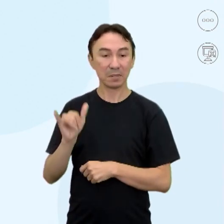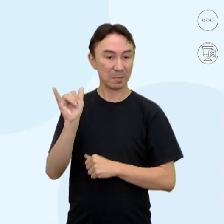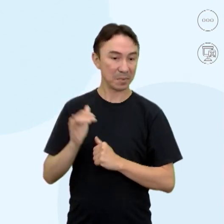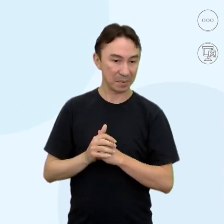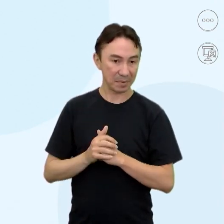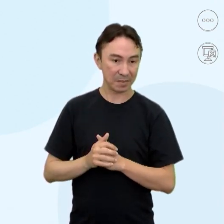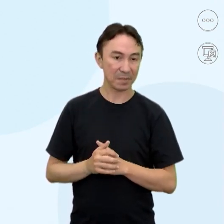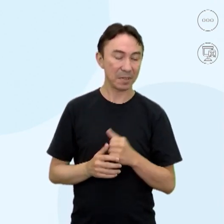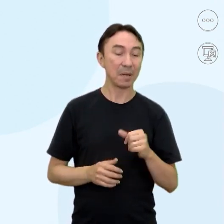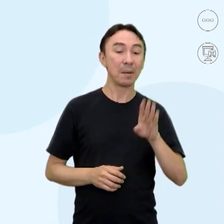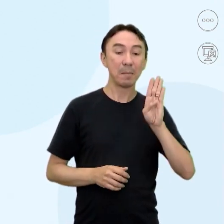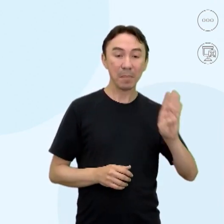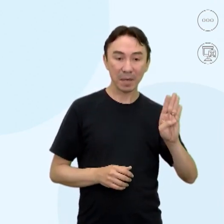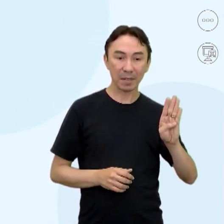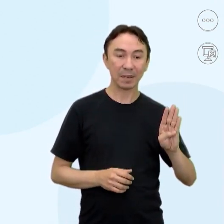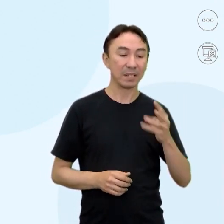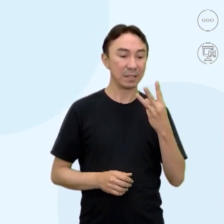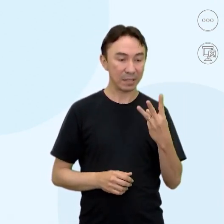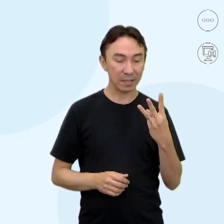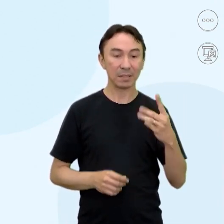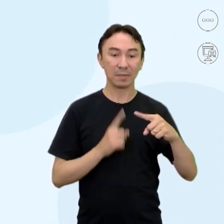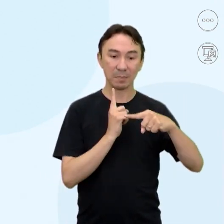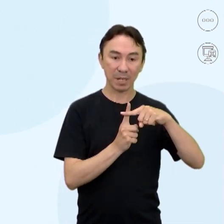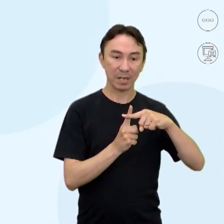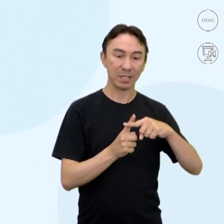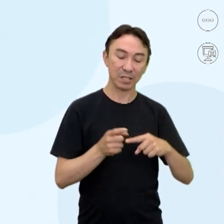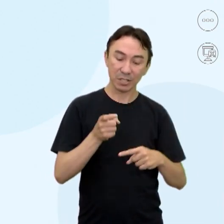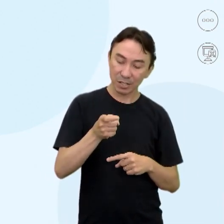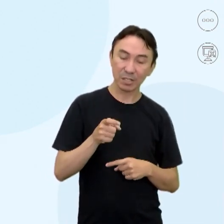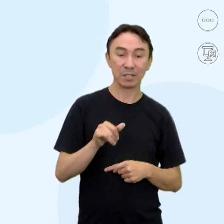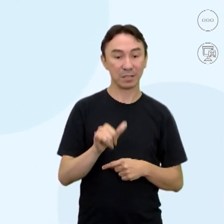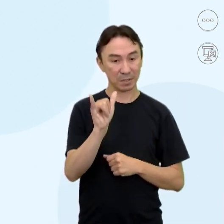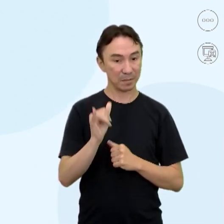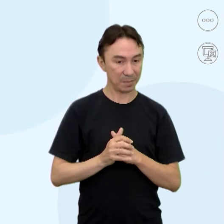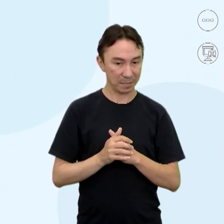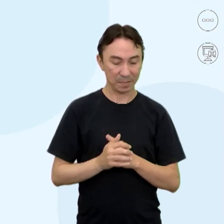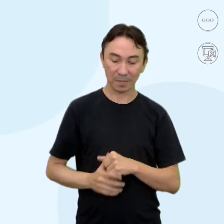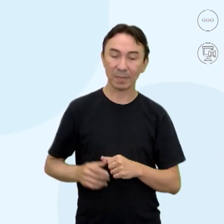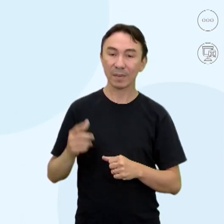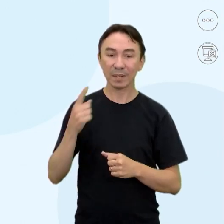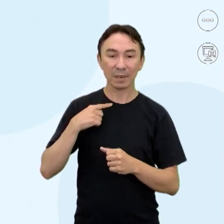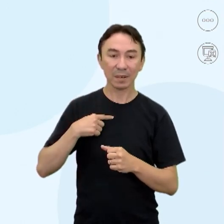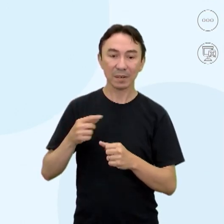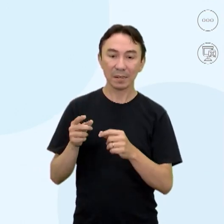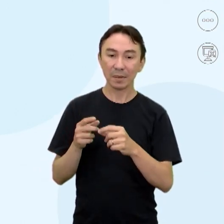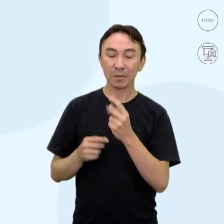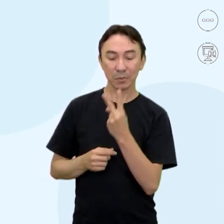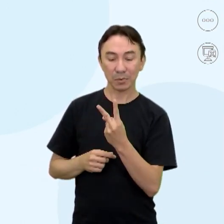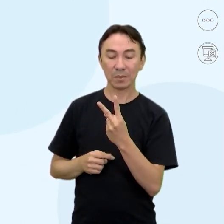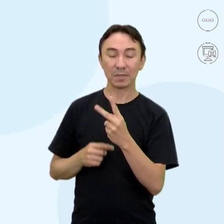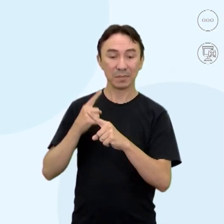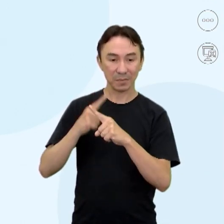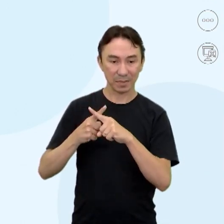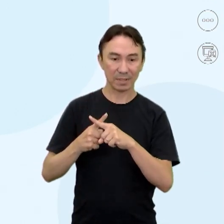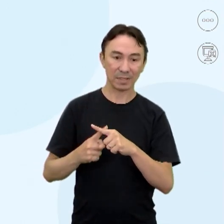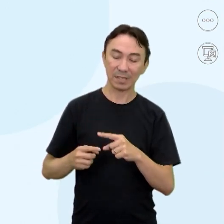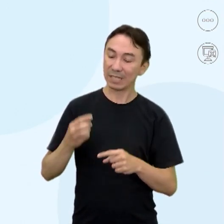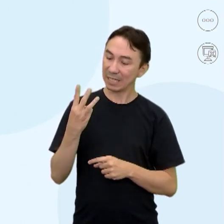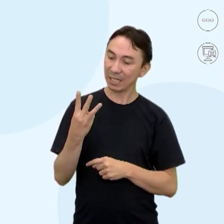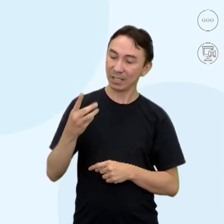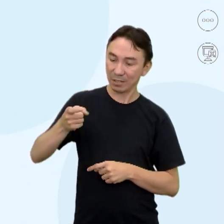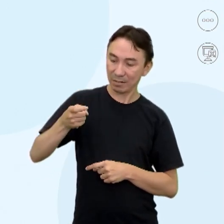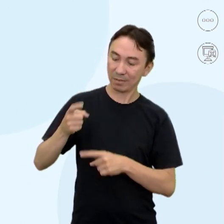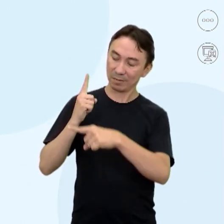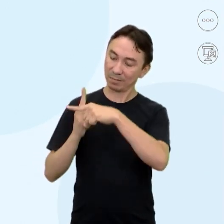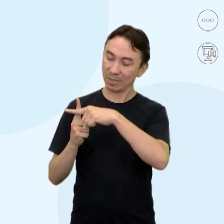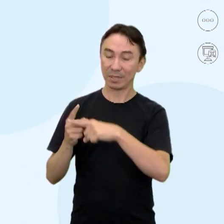xy para a área e para o perímetro 2 vezes, entre parênteses, 3x mais y.